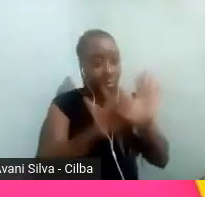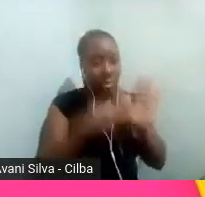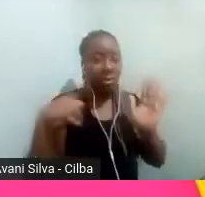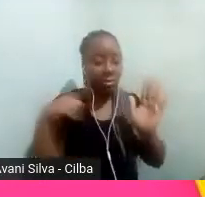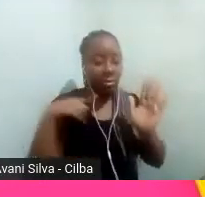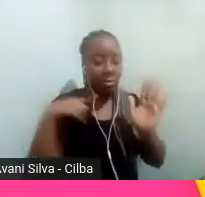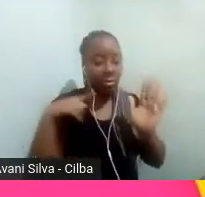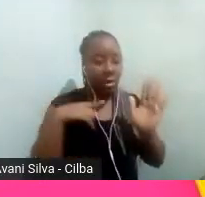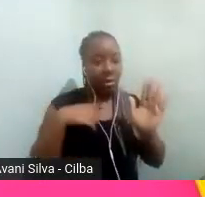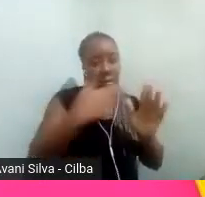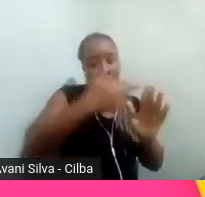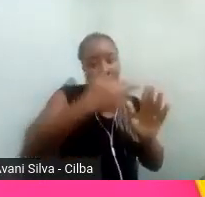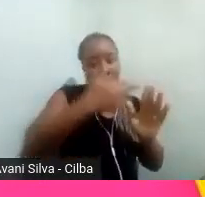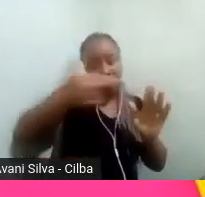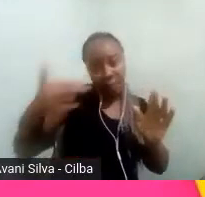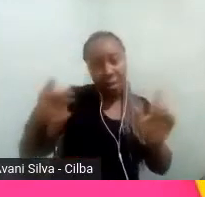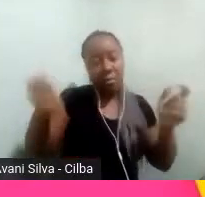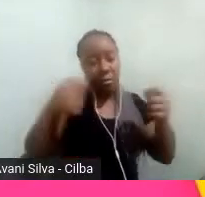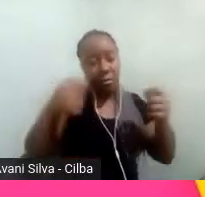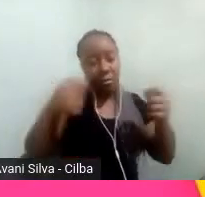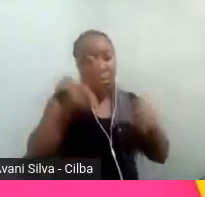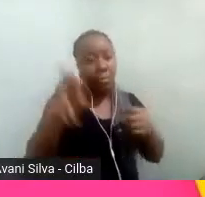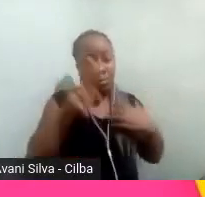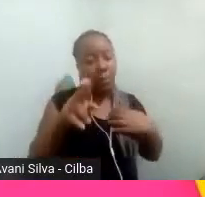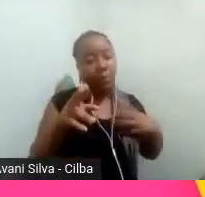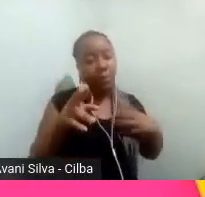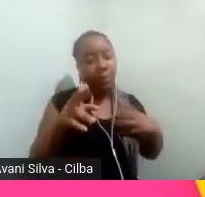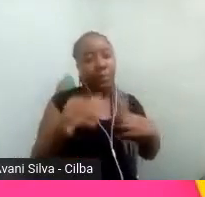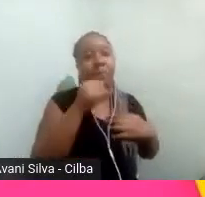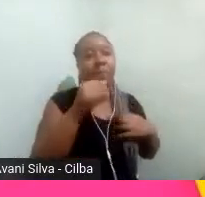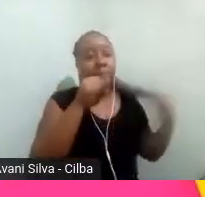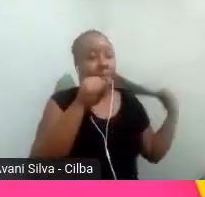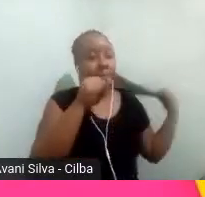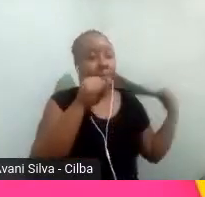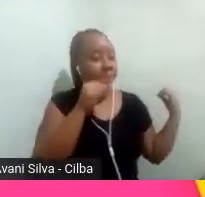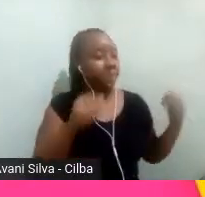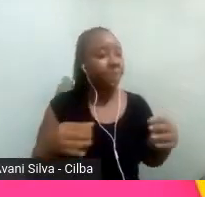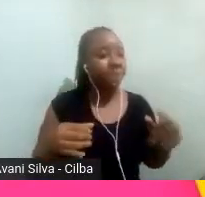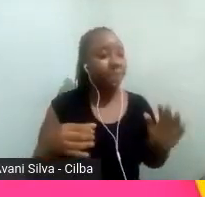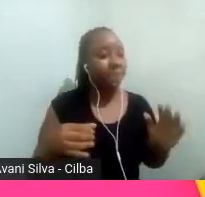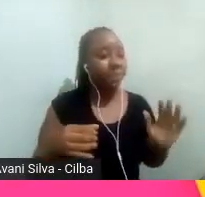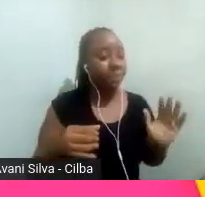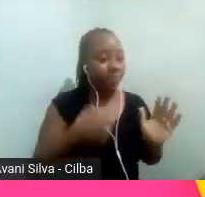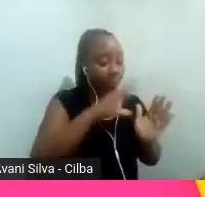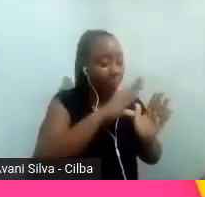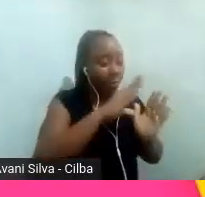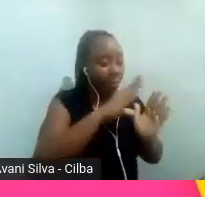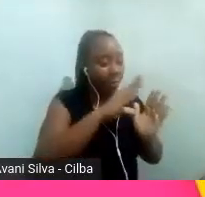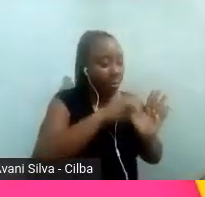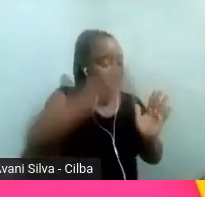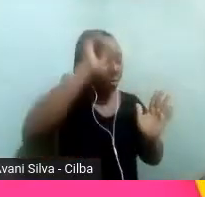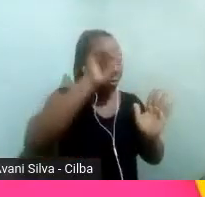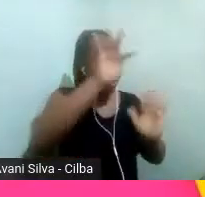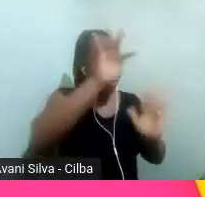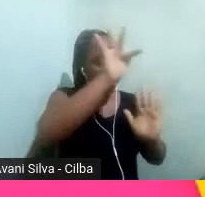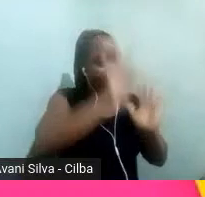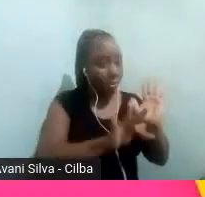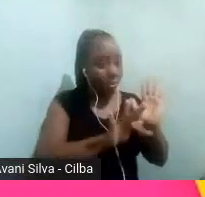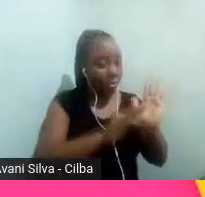usar. Por exemplo, aqui, ó, eu posso selecionar o texto,